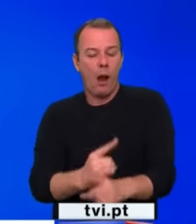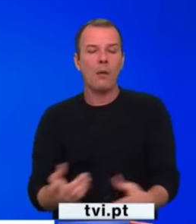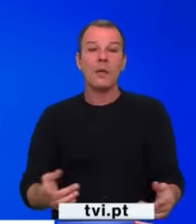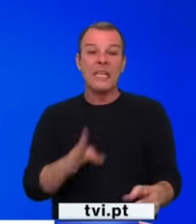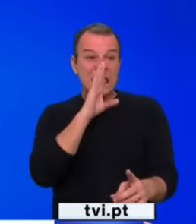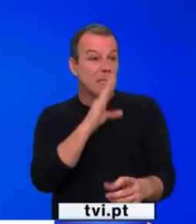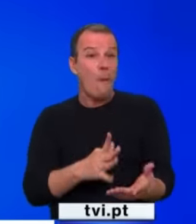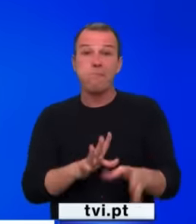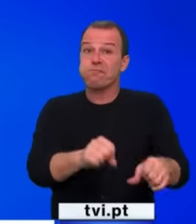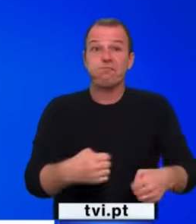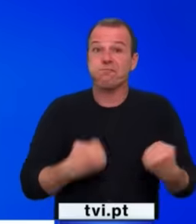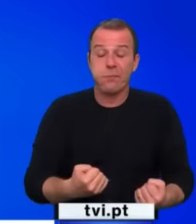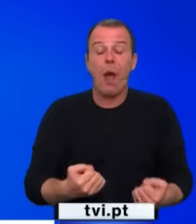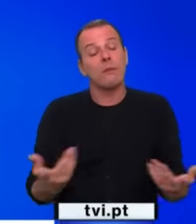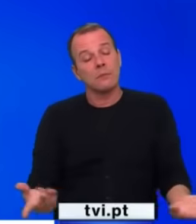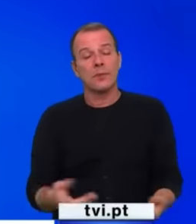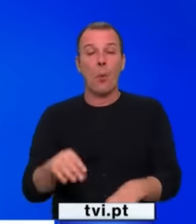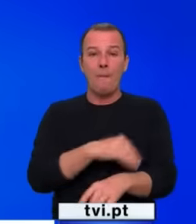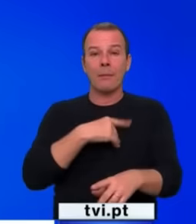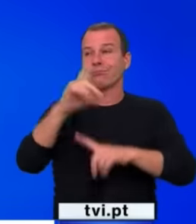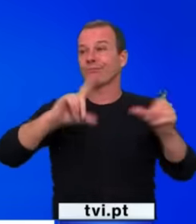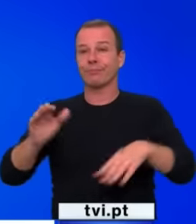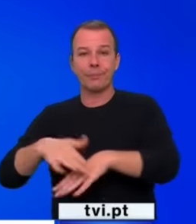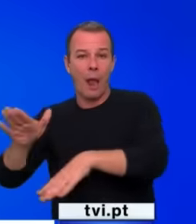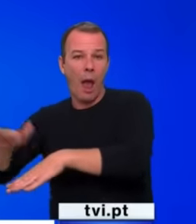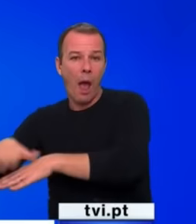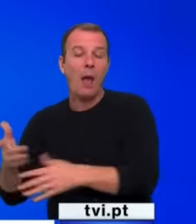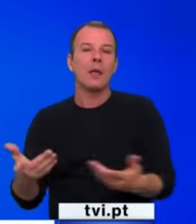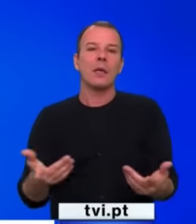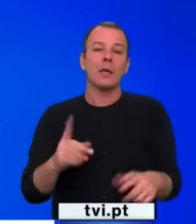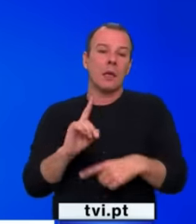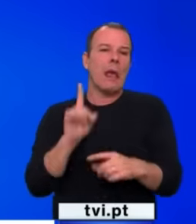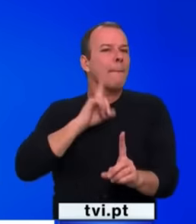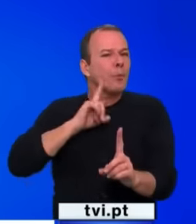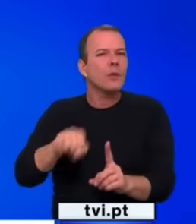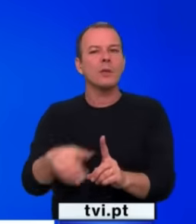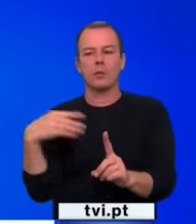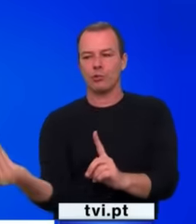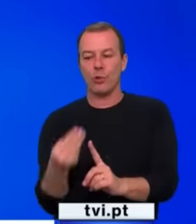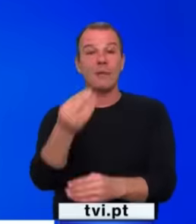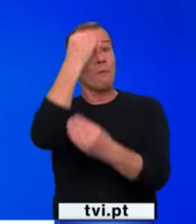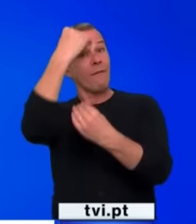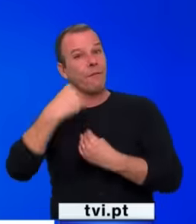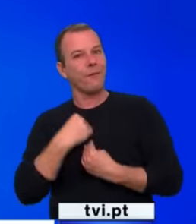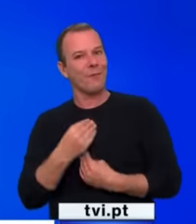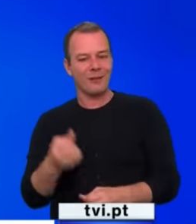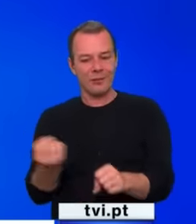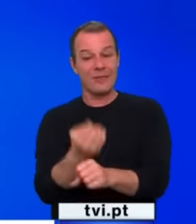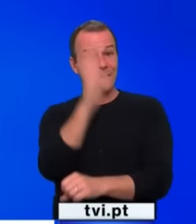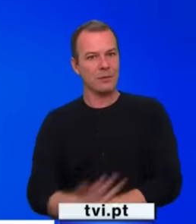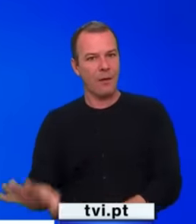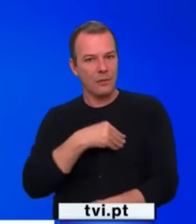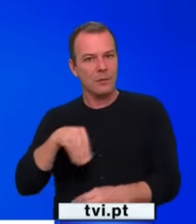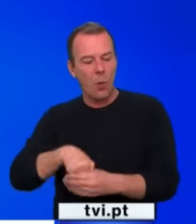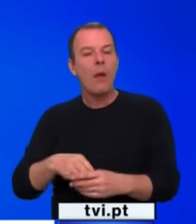Serviço Nacional de Saúde e é por isso que é tão importante nós conseguirmos com que os nossos jovens formados no SNS sintam que devem e que